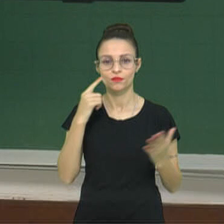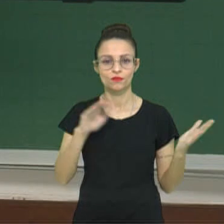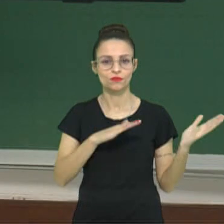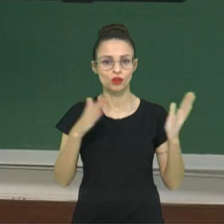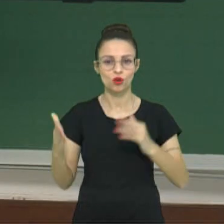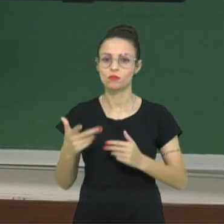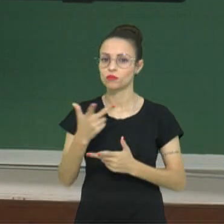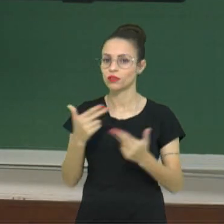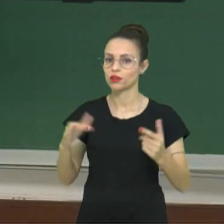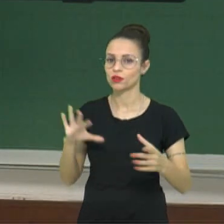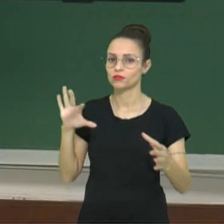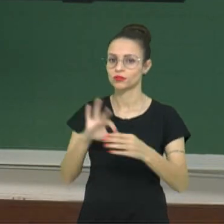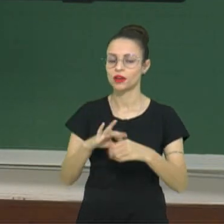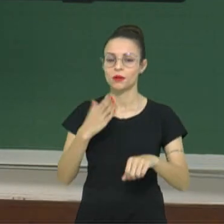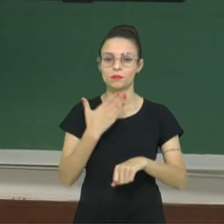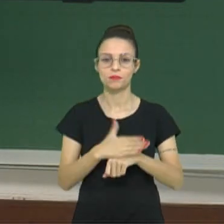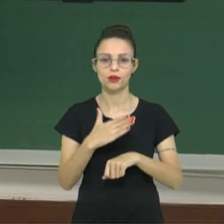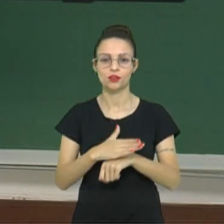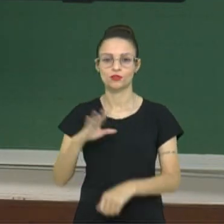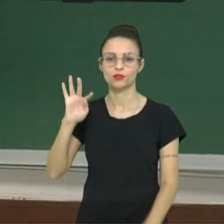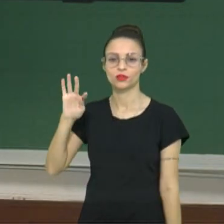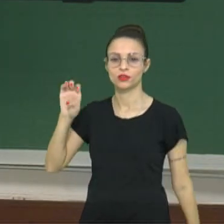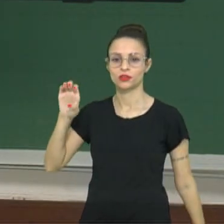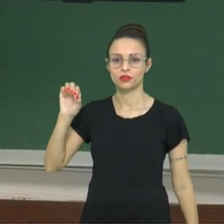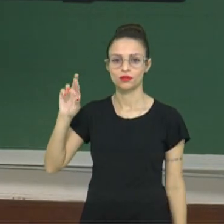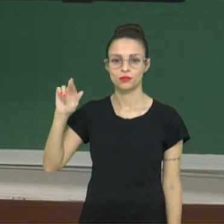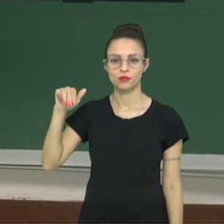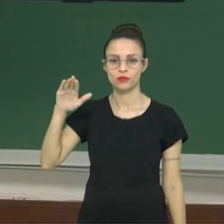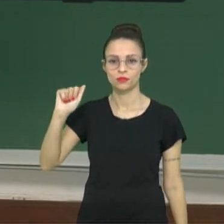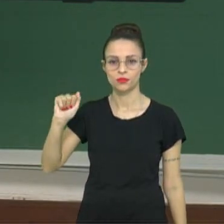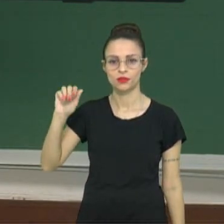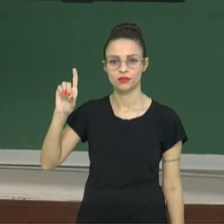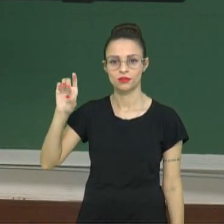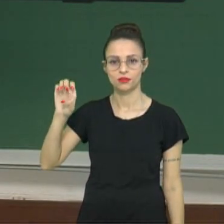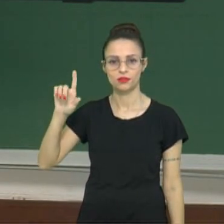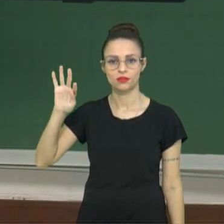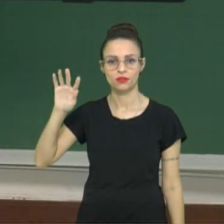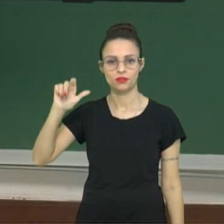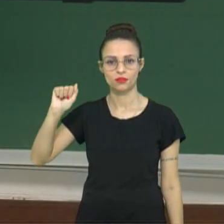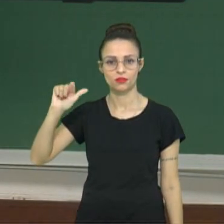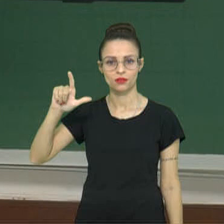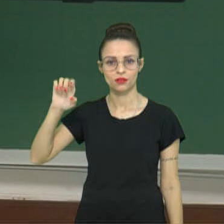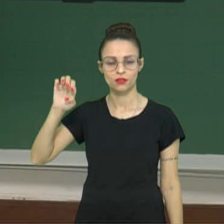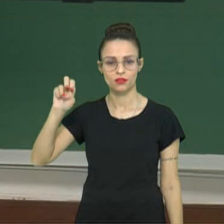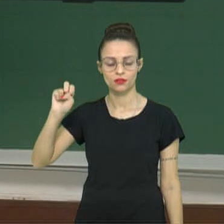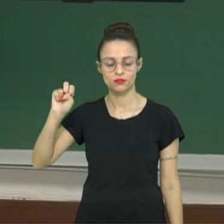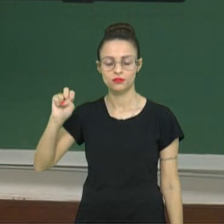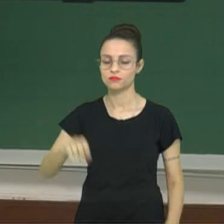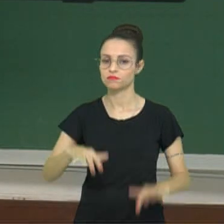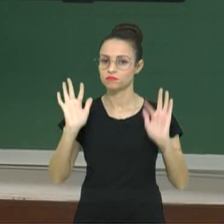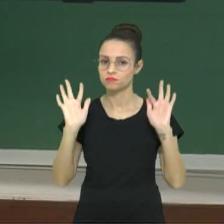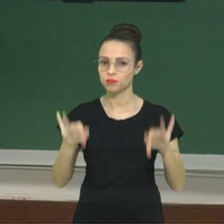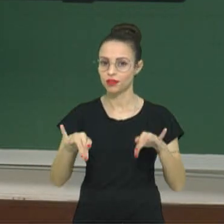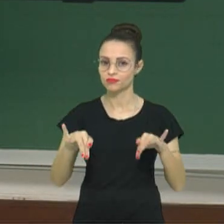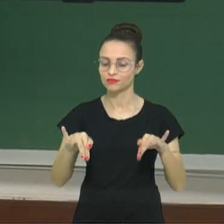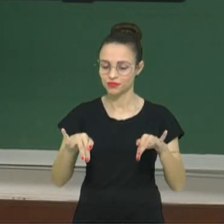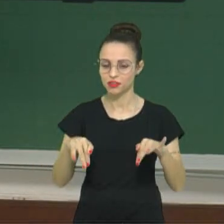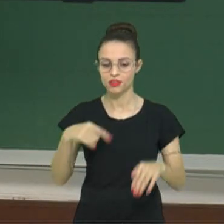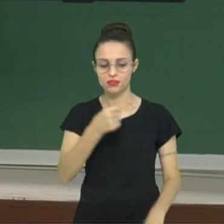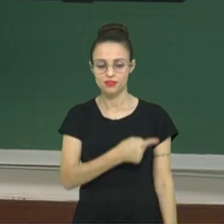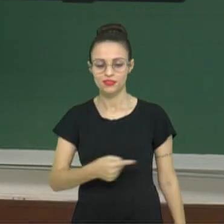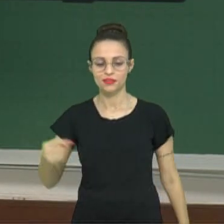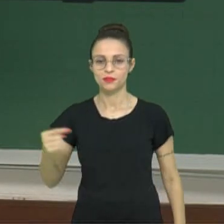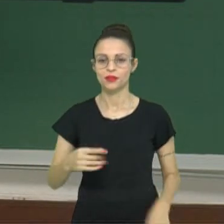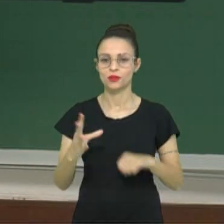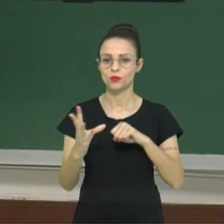coisa prática do Teorema de Tales, tá? E para a gente encerrar, né, essa semana do